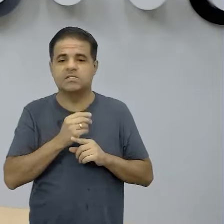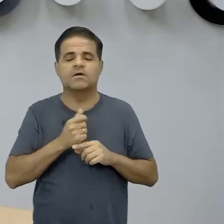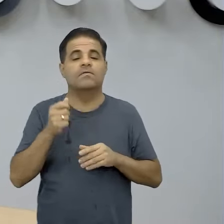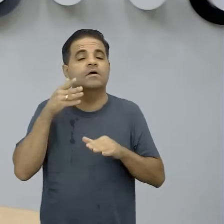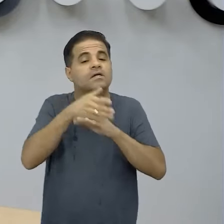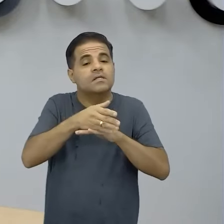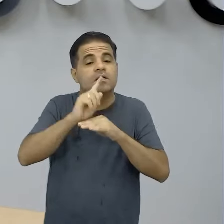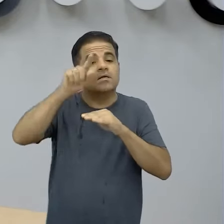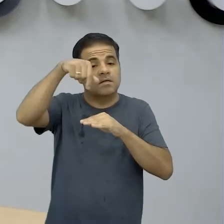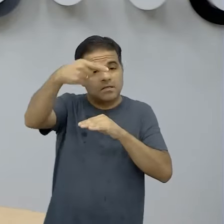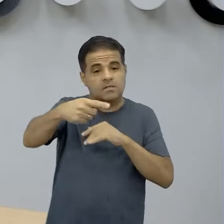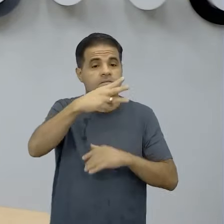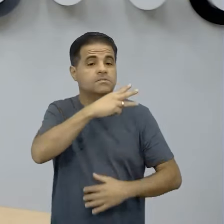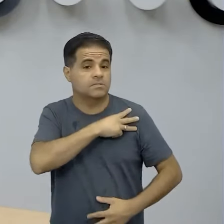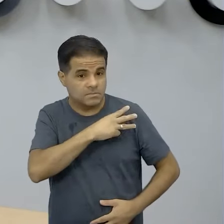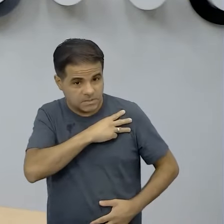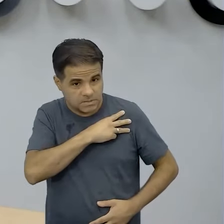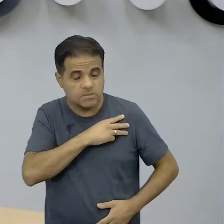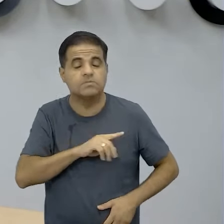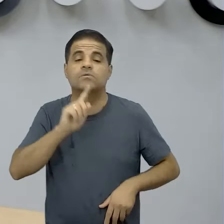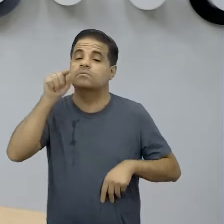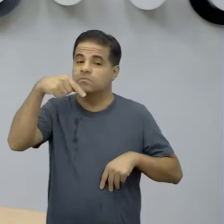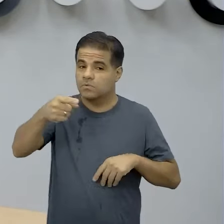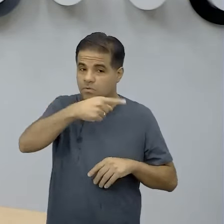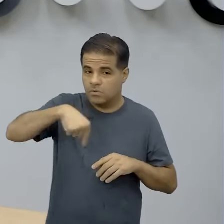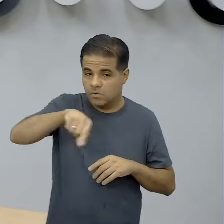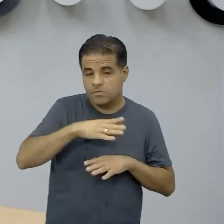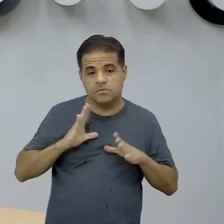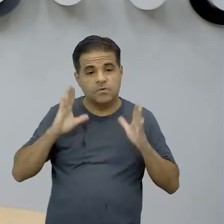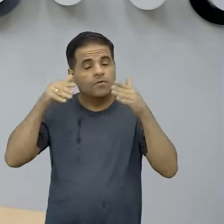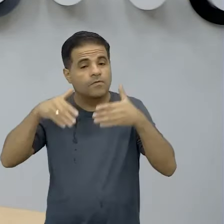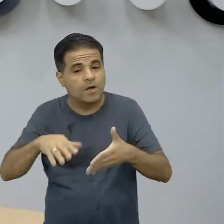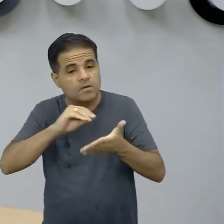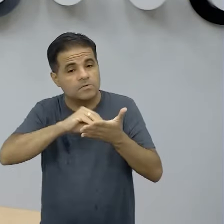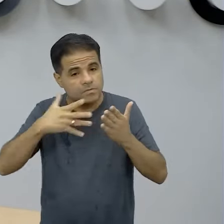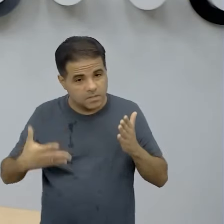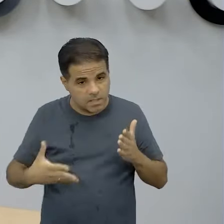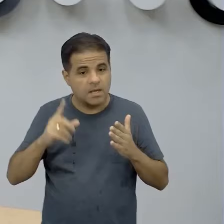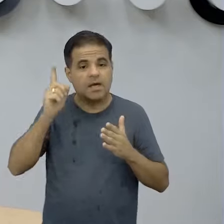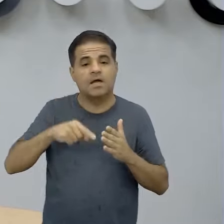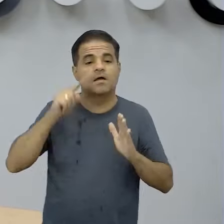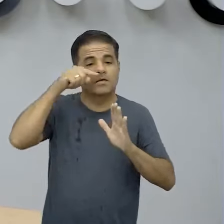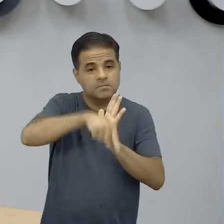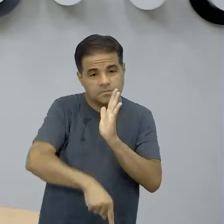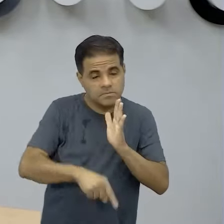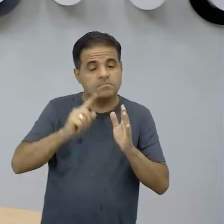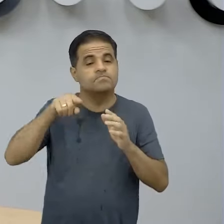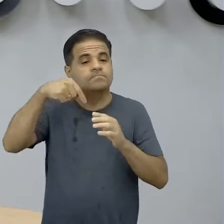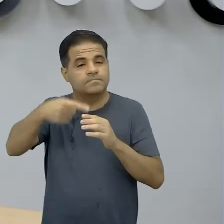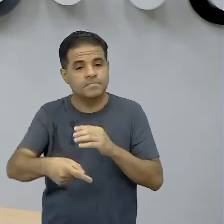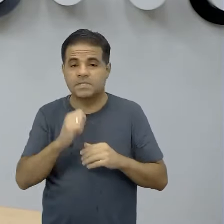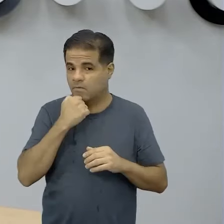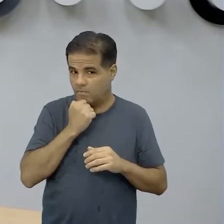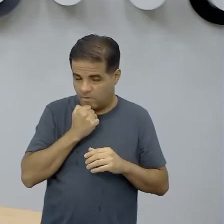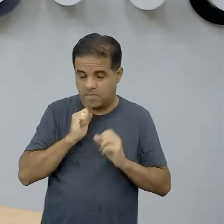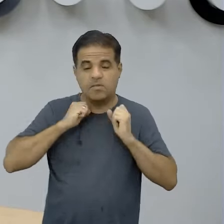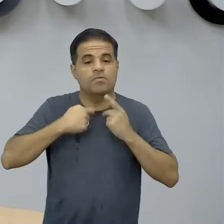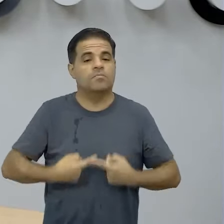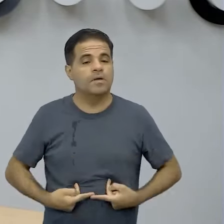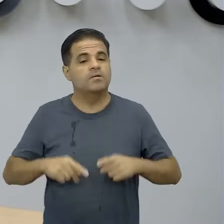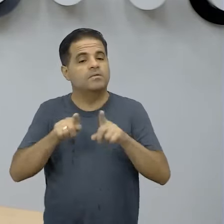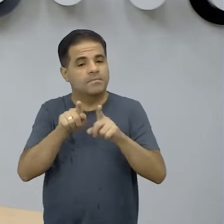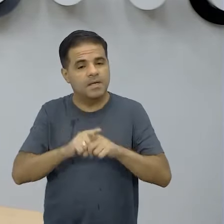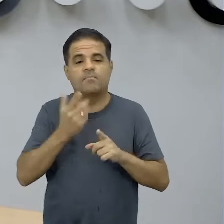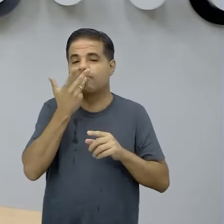vai entrar só na terceira série do ensino médio. Então, o nosso foco aí da unidade curricular 1 desse aprofundamento vai ser Ciências Humanas